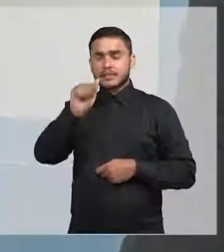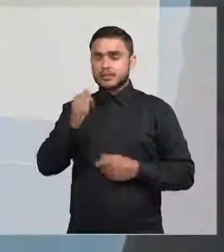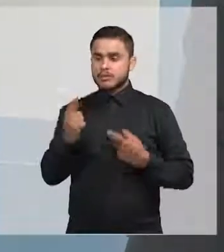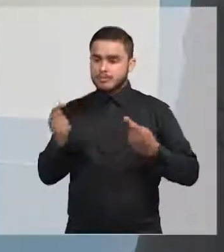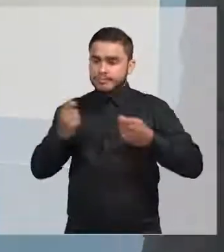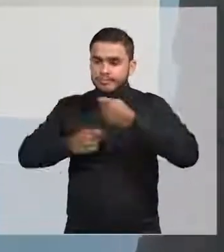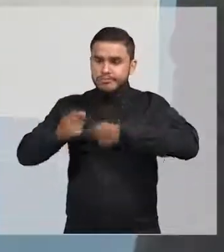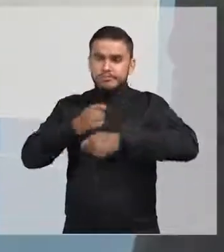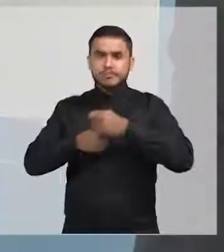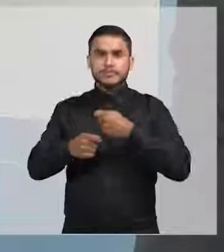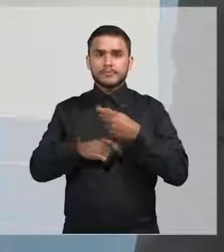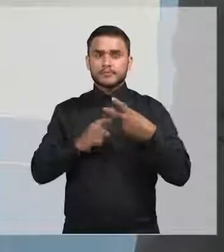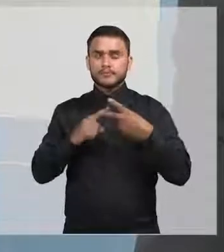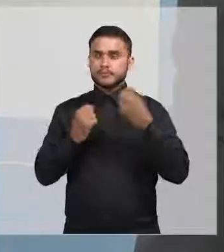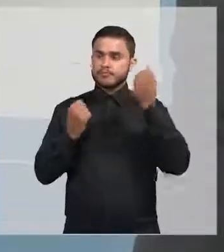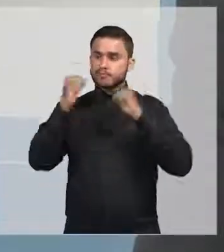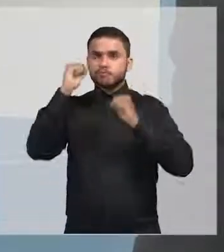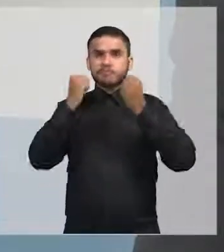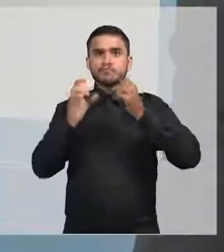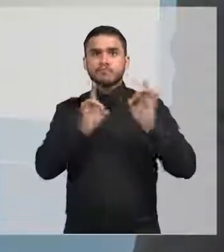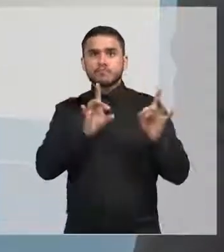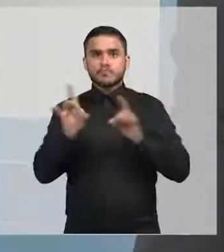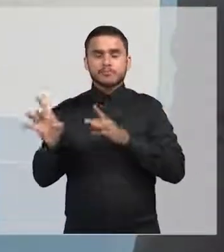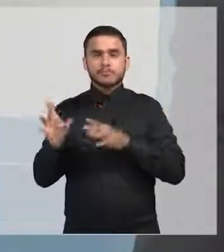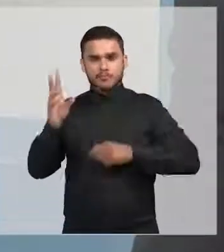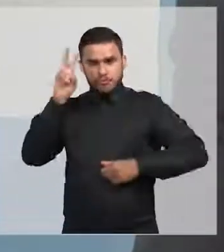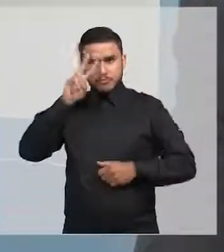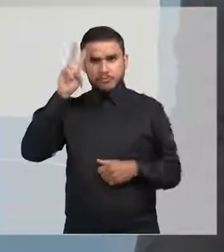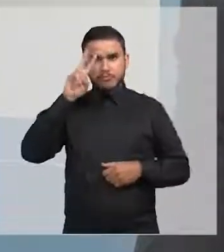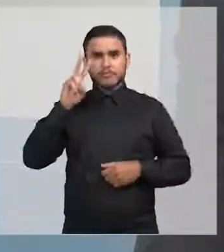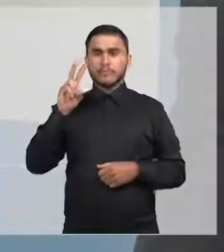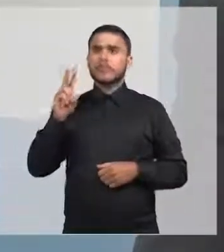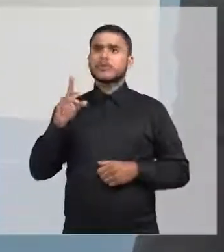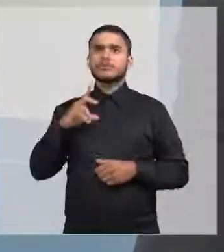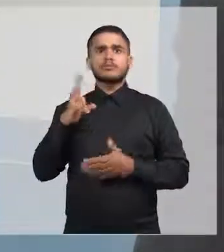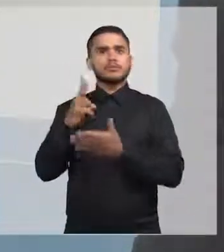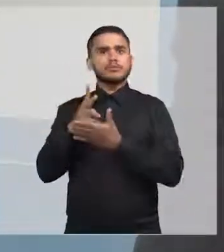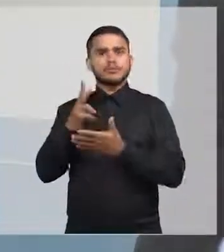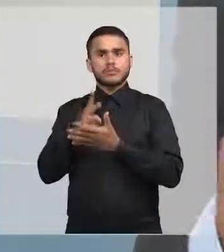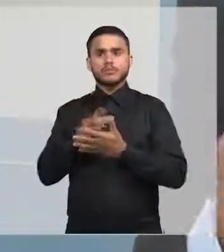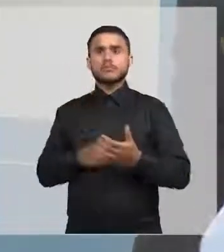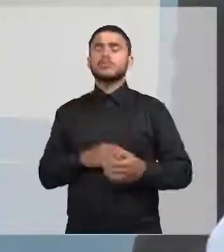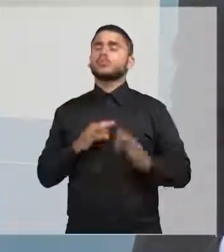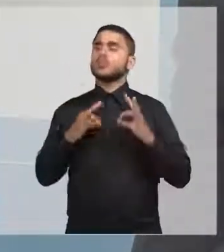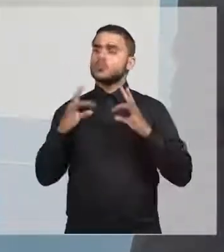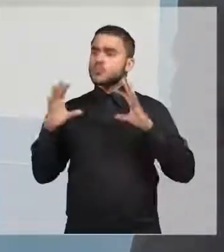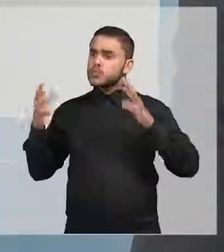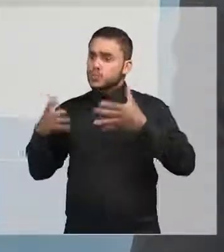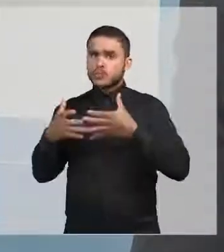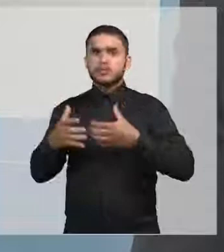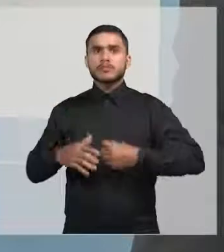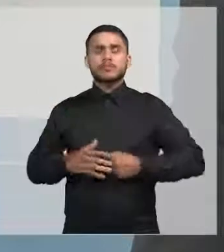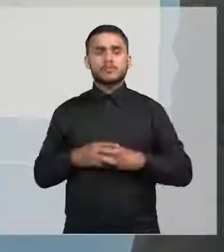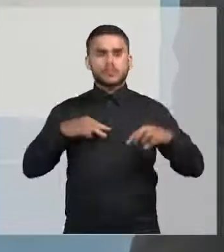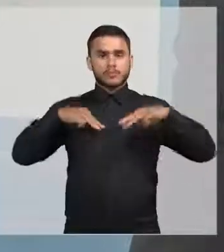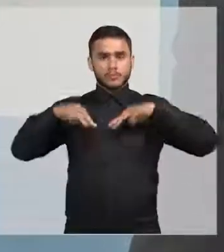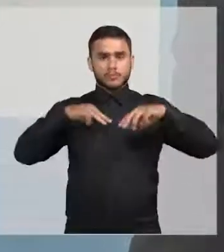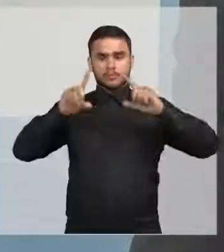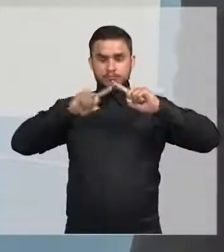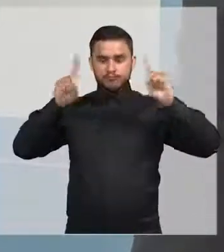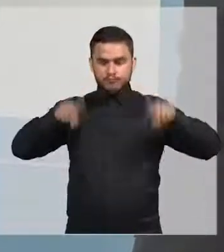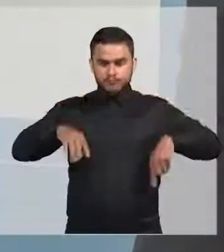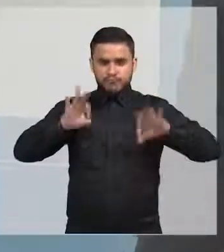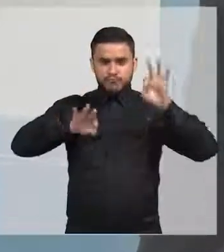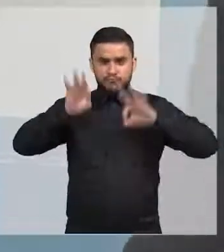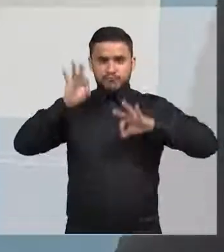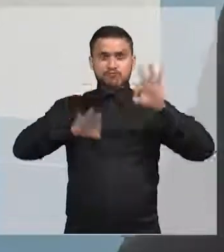Guedes, ele botou na mão indústria e comércio, e é historicamente ligado aos industriais do Brasil. Ele botou na mão o Ministério do